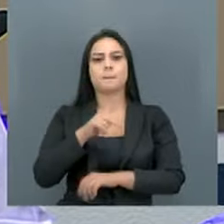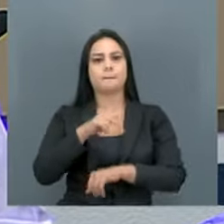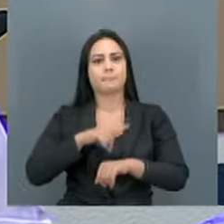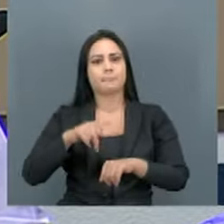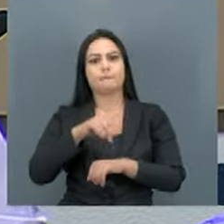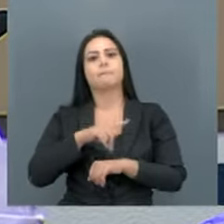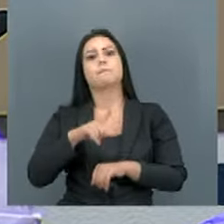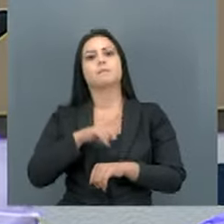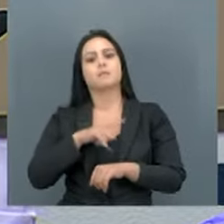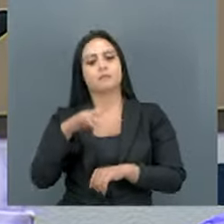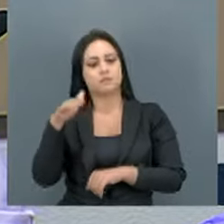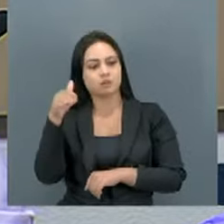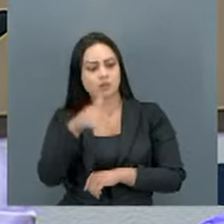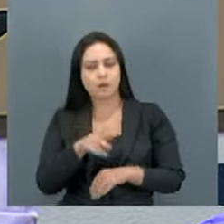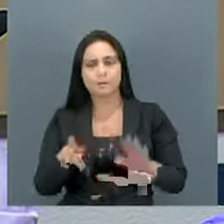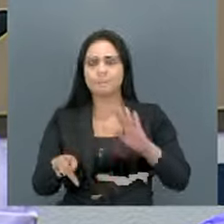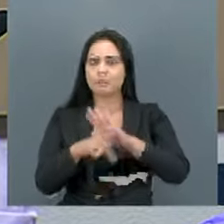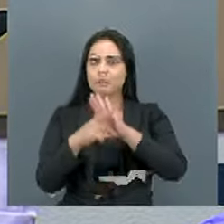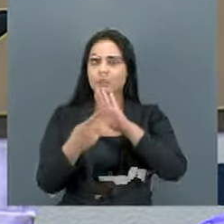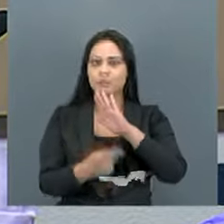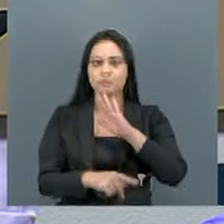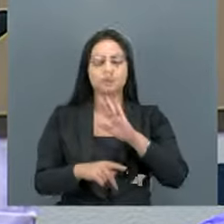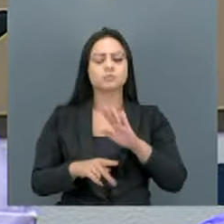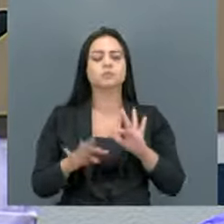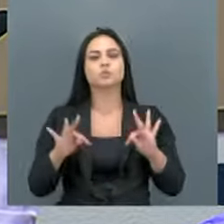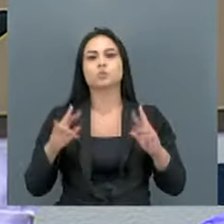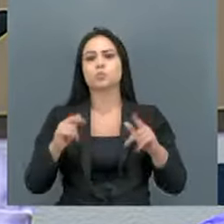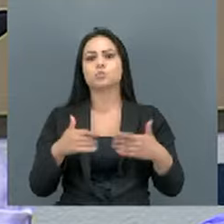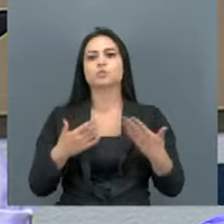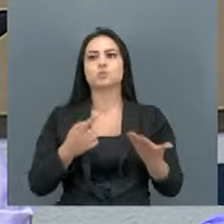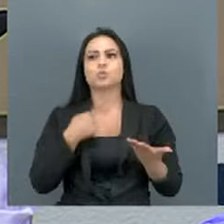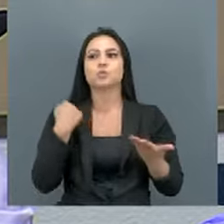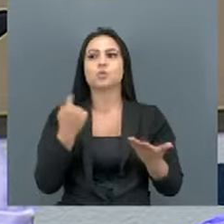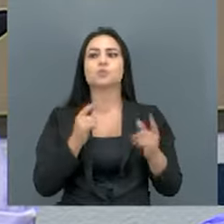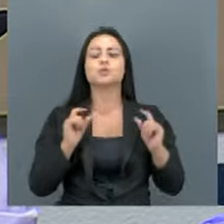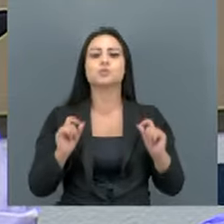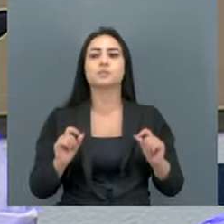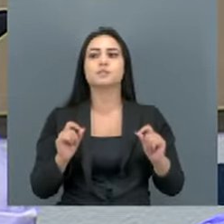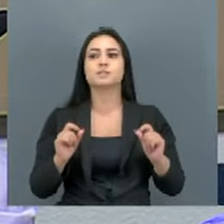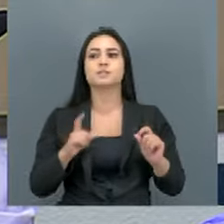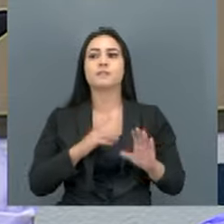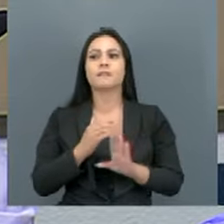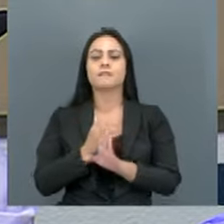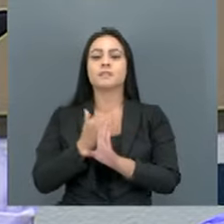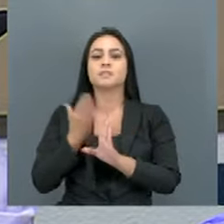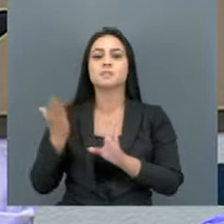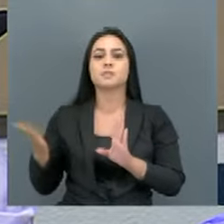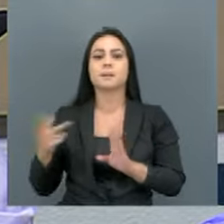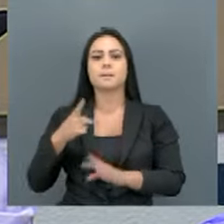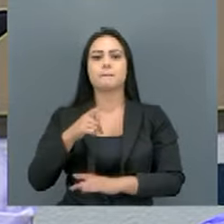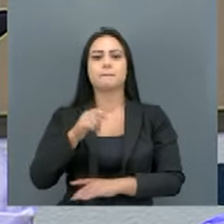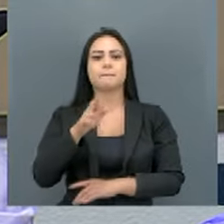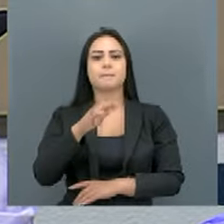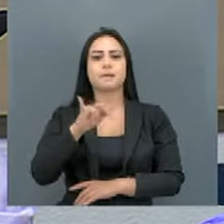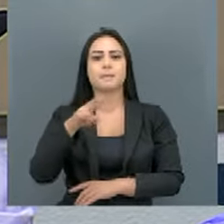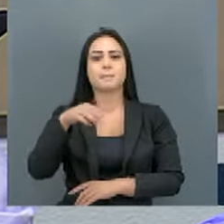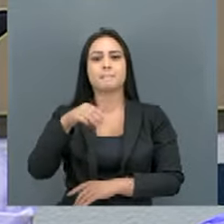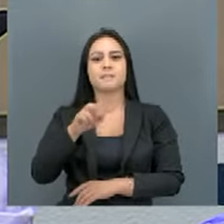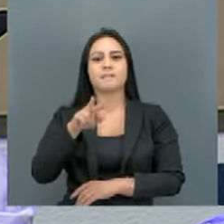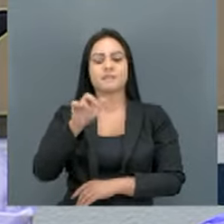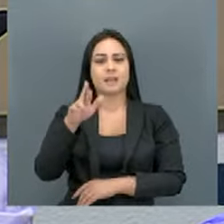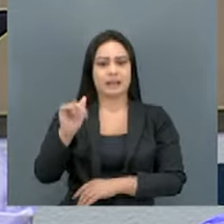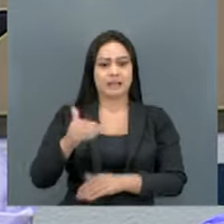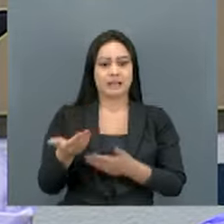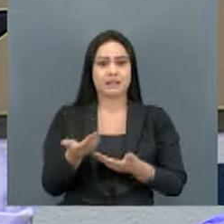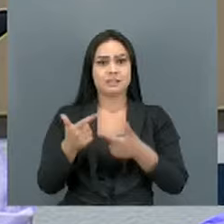Araguaia. São todos do Vale do Araguaia. Nós somos de vizinho de Primavera do Leste, queremos ir